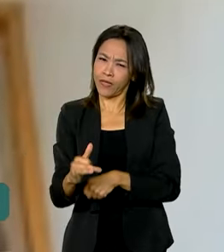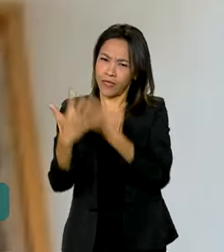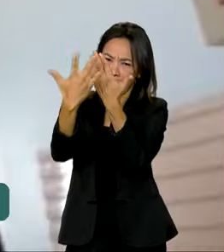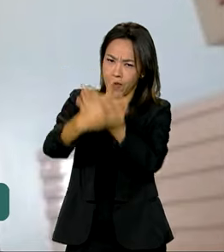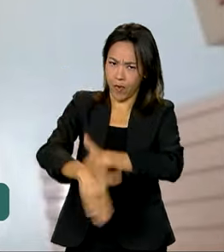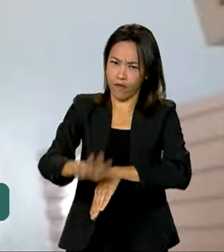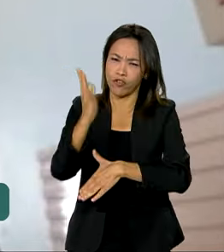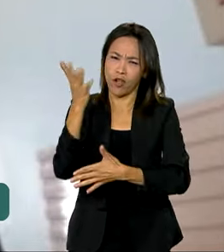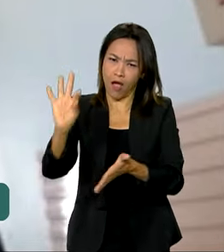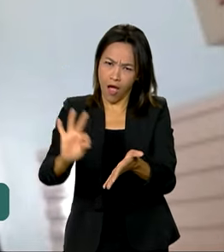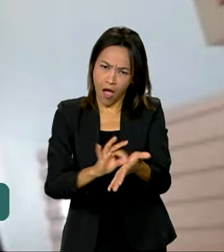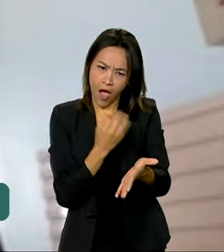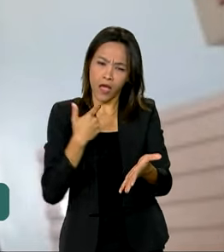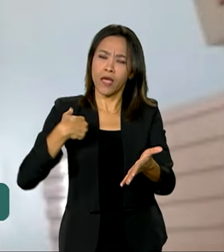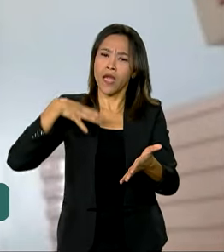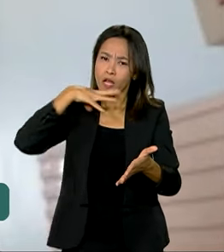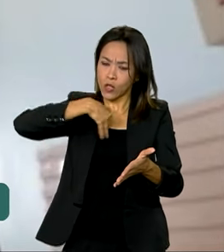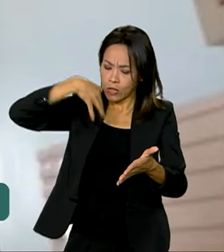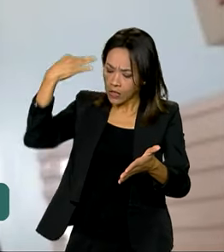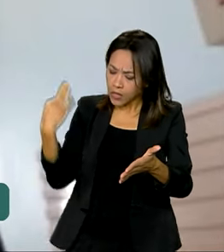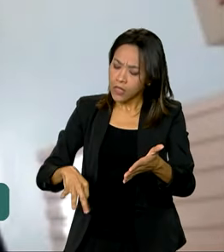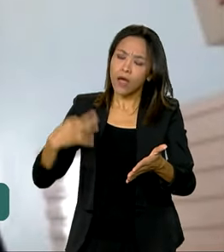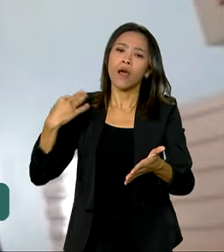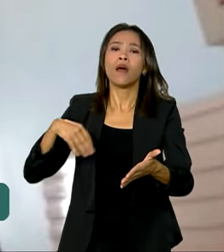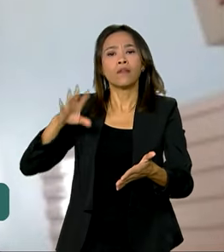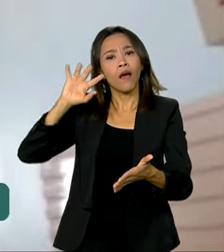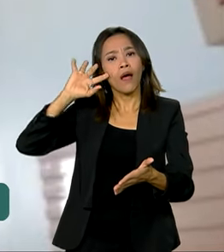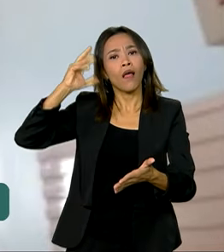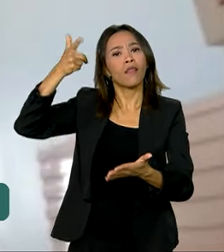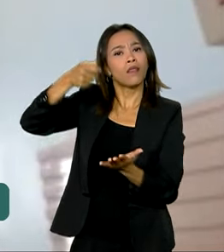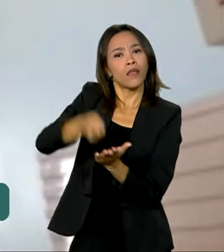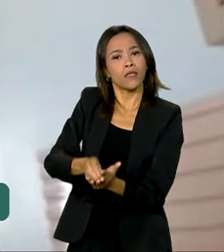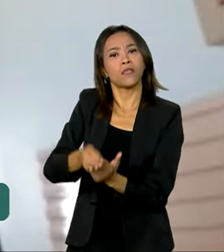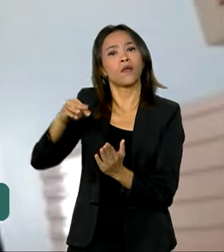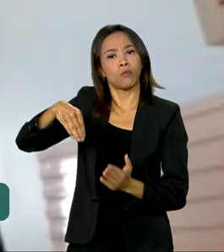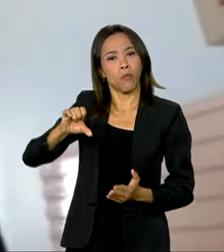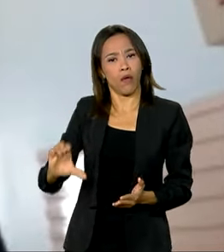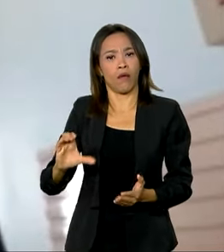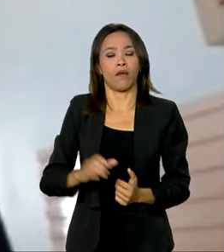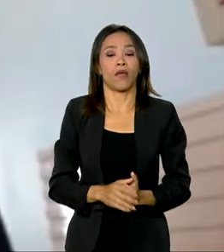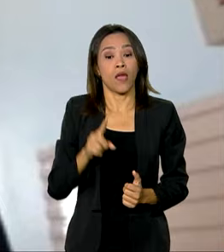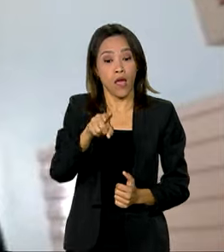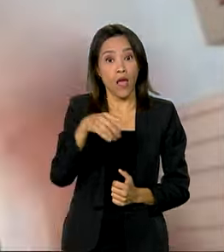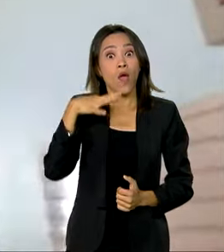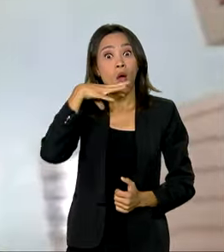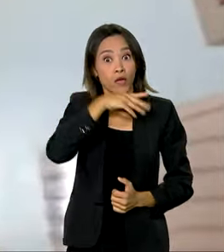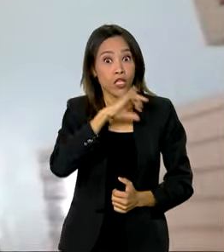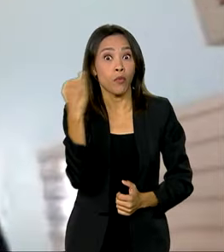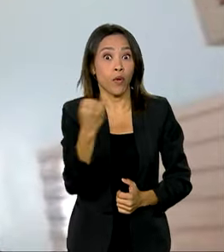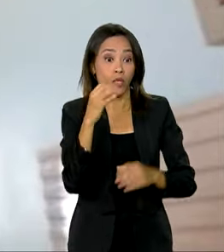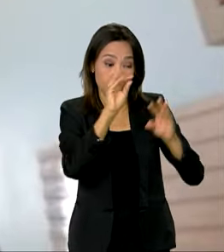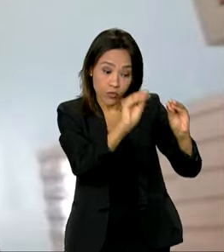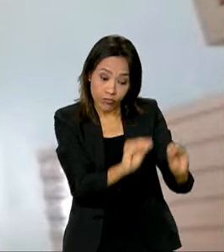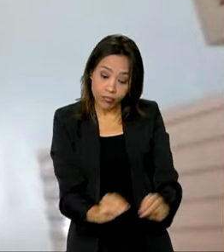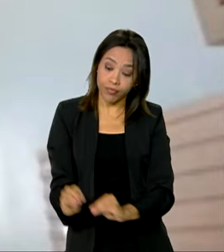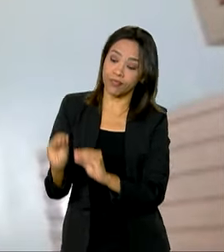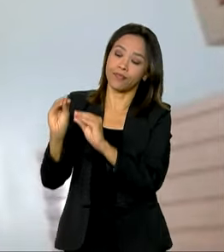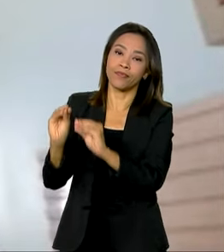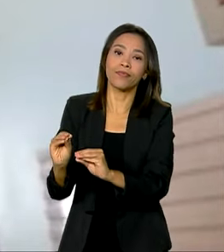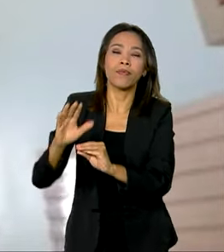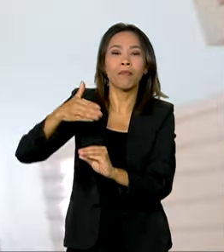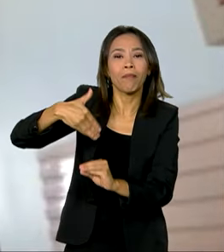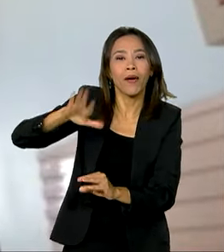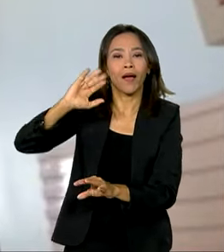escreveu e achou justa a medida do MEC eu achei muito importante assim essa prorrogação mais uns dias né Para dar mais